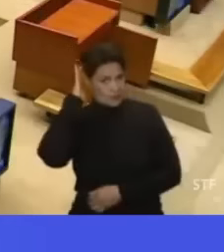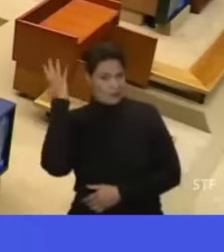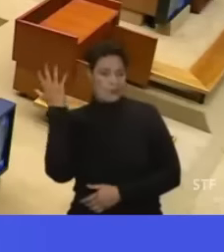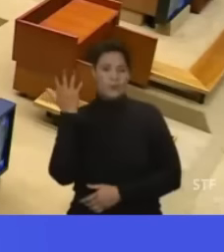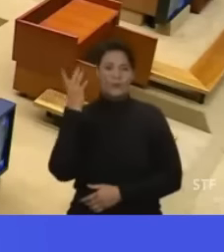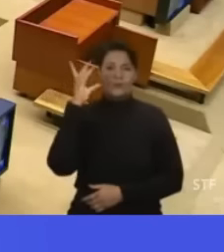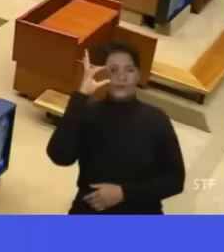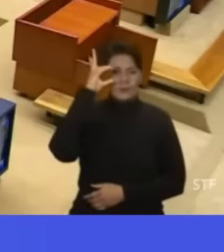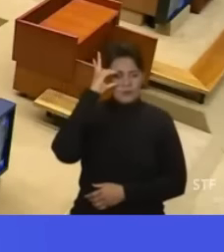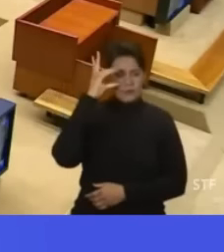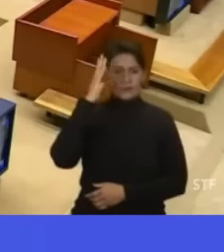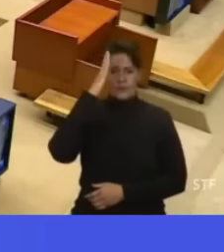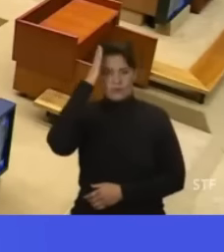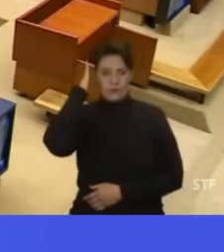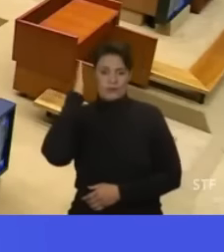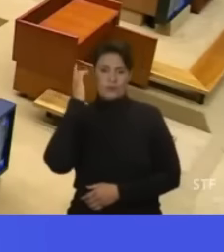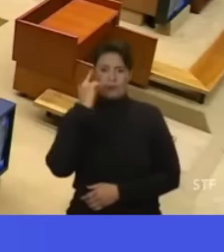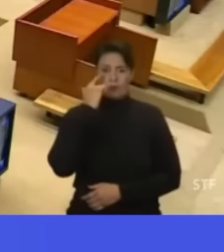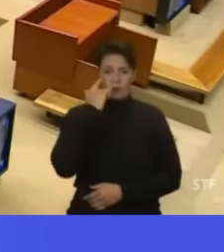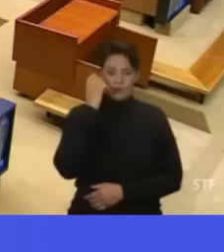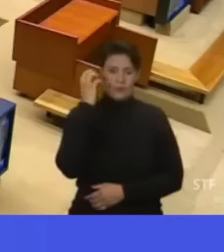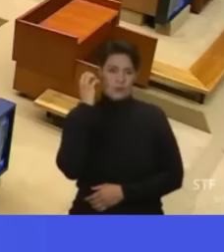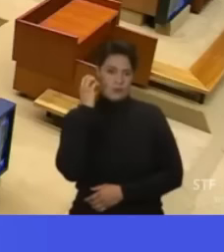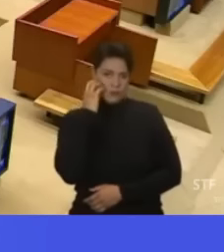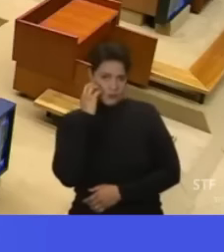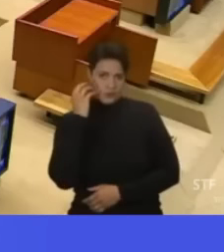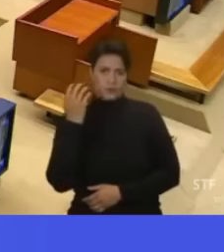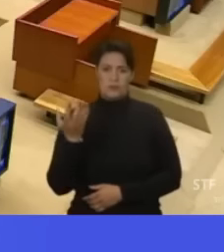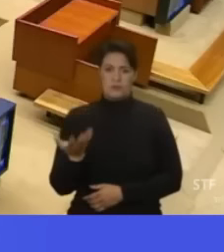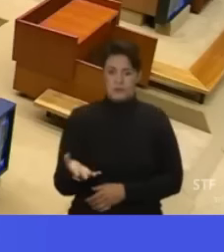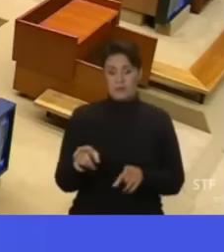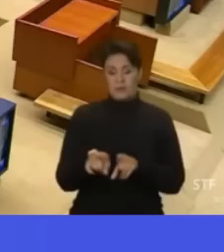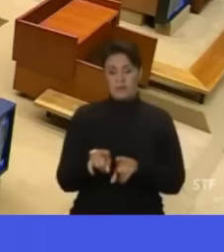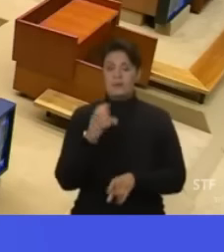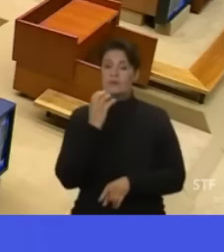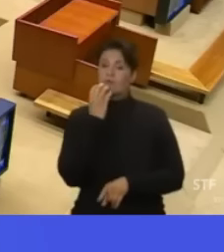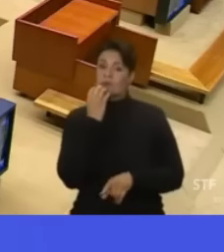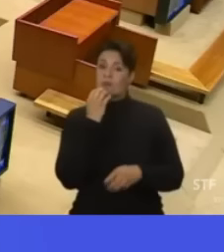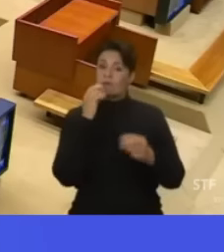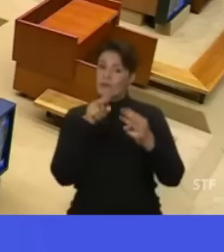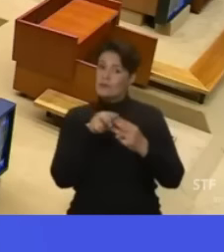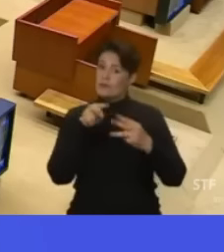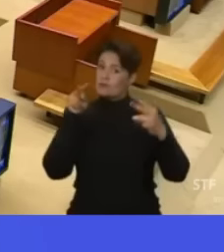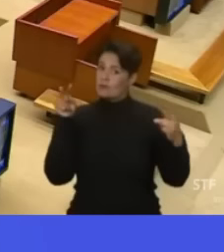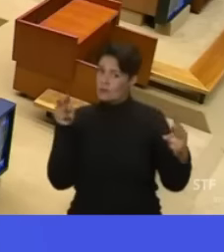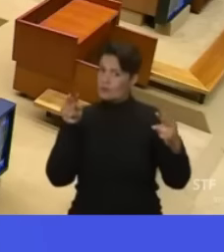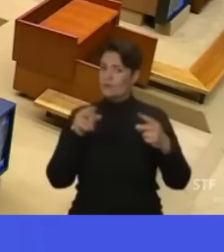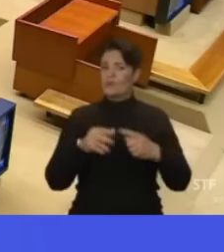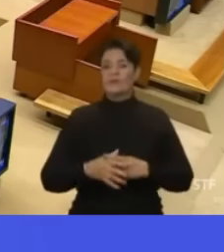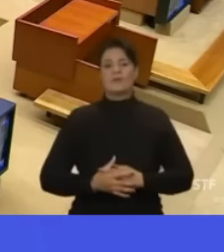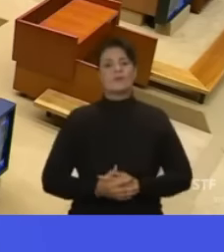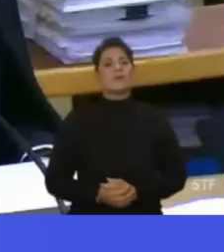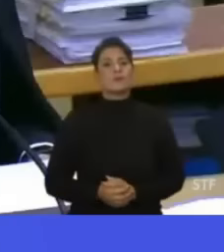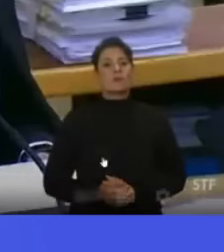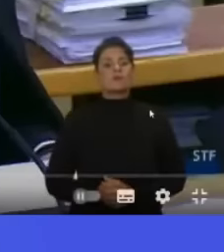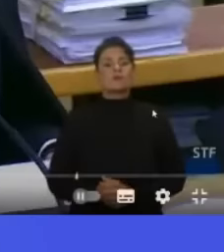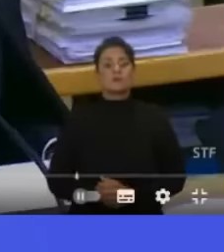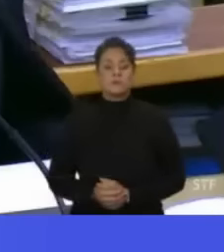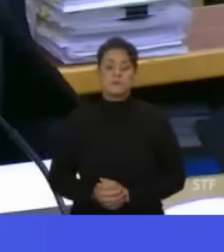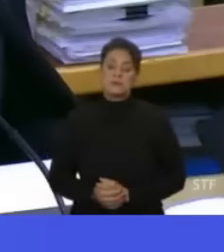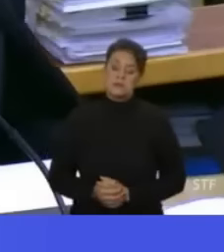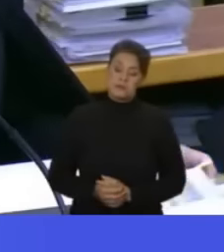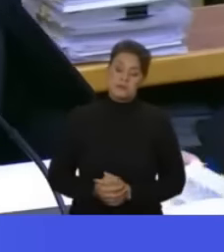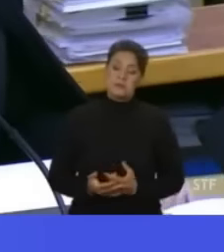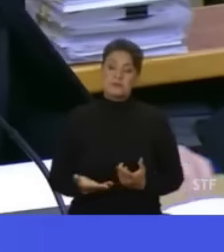Ministro Jan Ministro Flávio também o ministro diasto que nos acompanha por videoconferência Presidente vossa